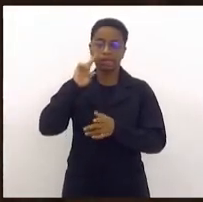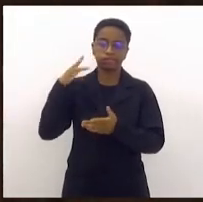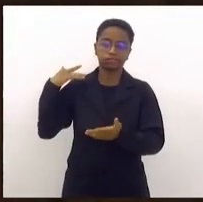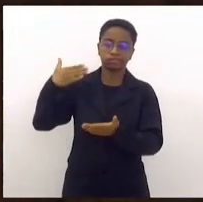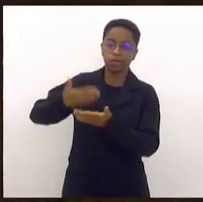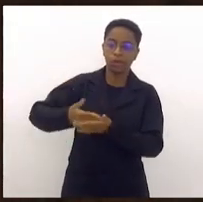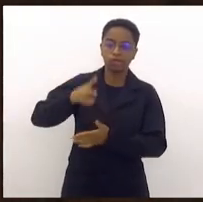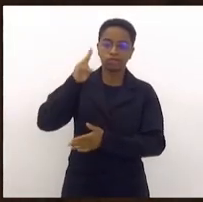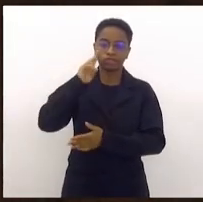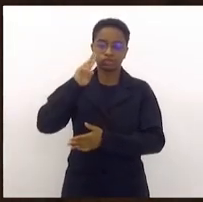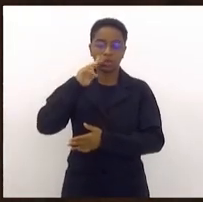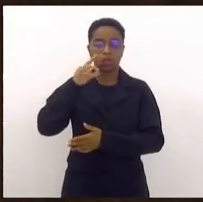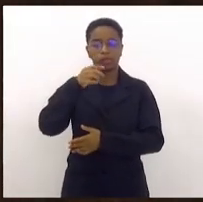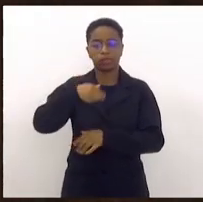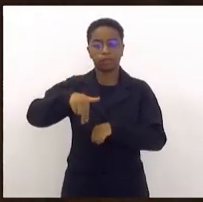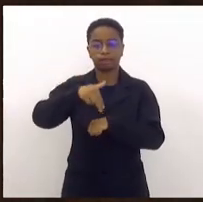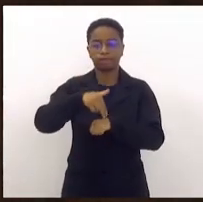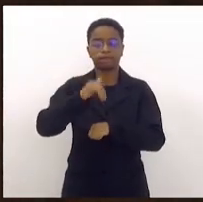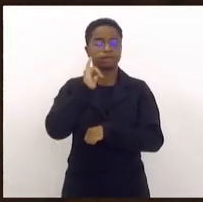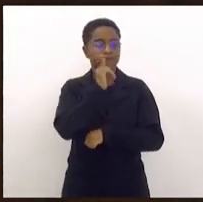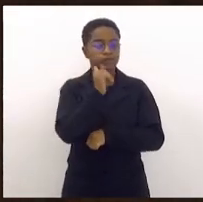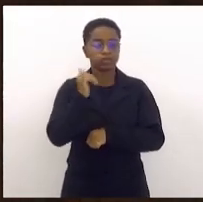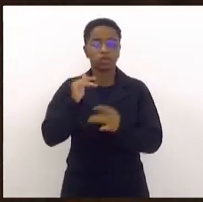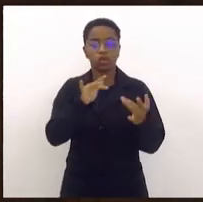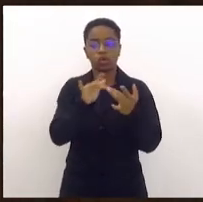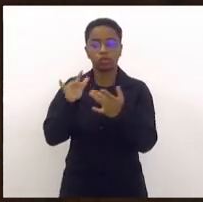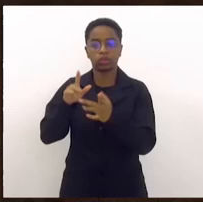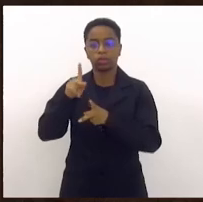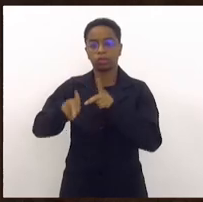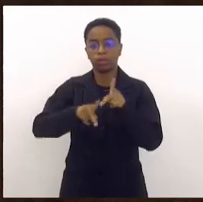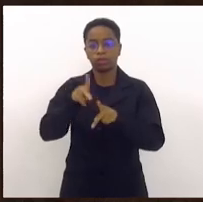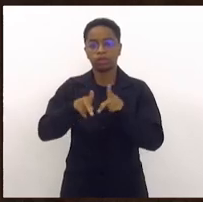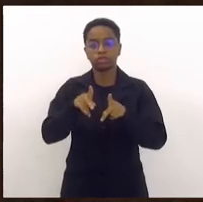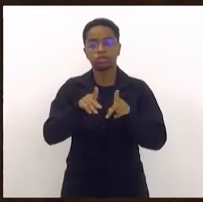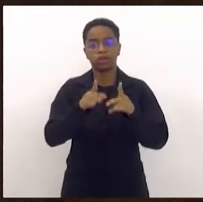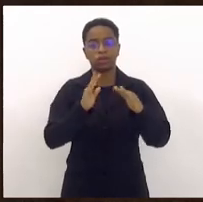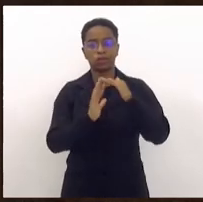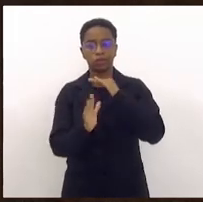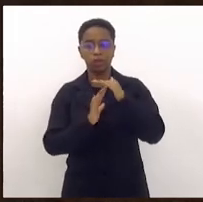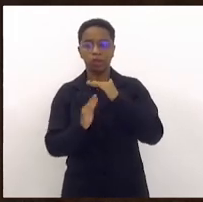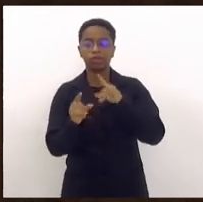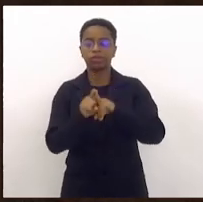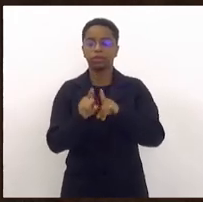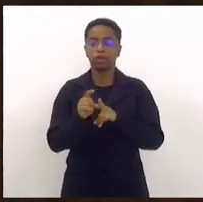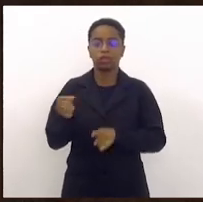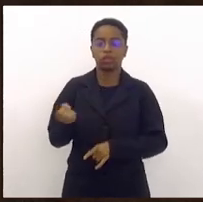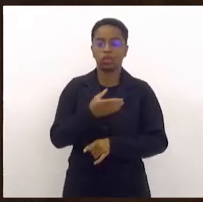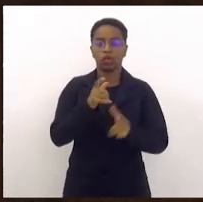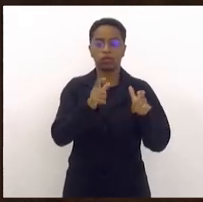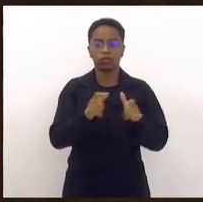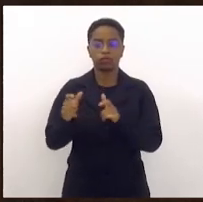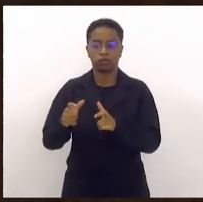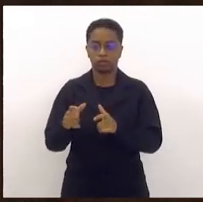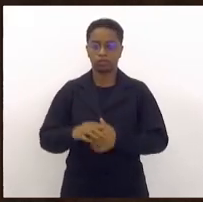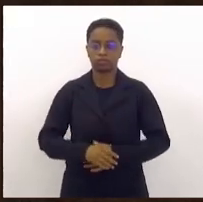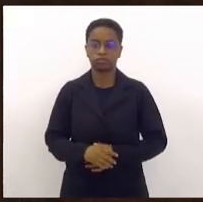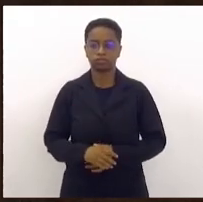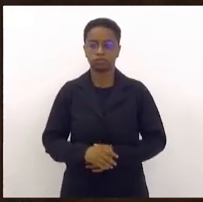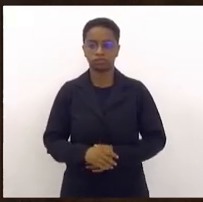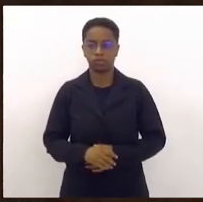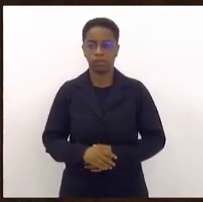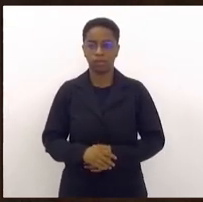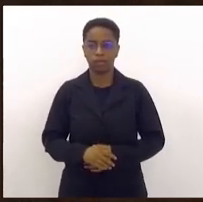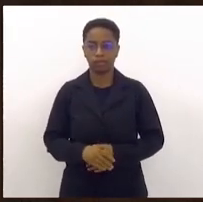nacional do contato entre a população imigrantes e os novos territórios onde se assentam.